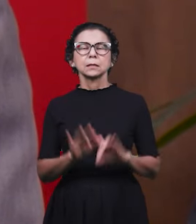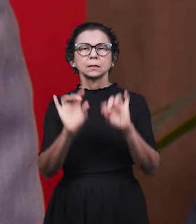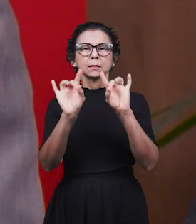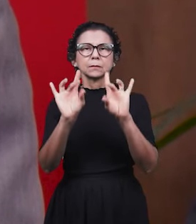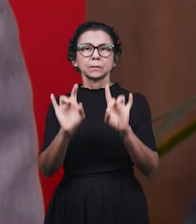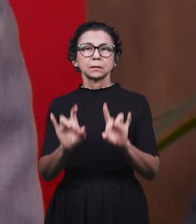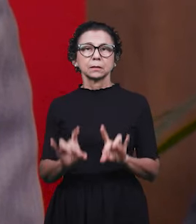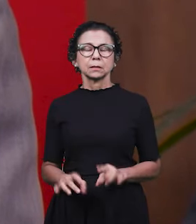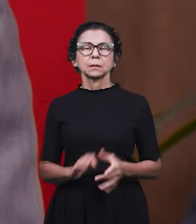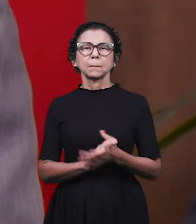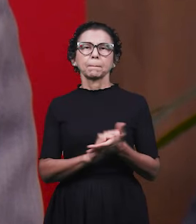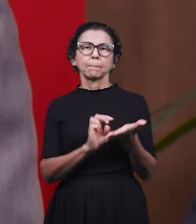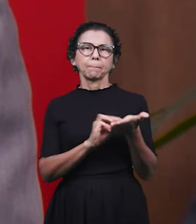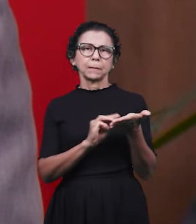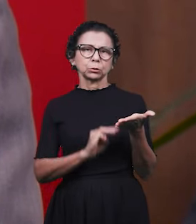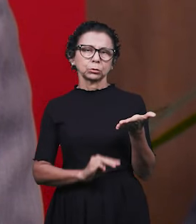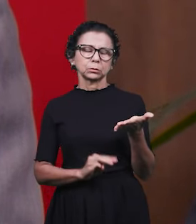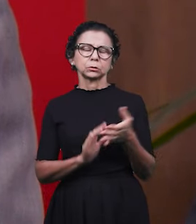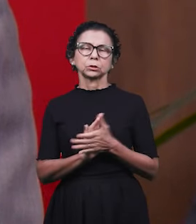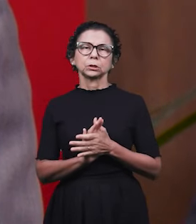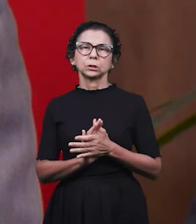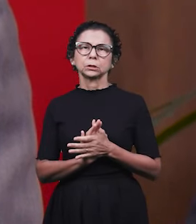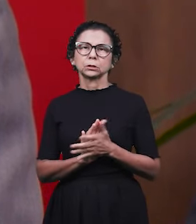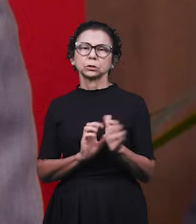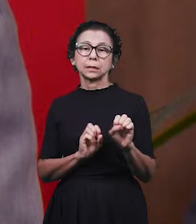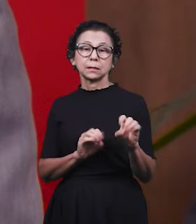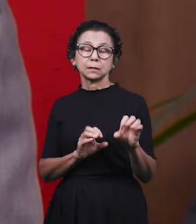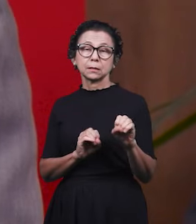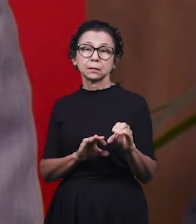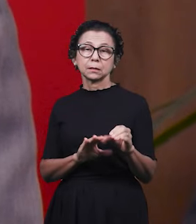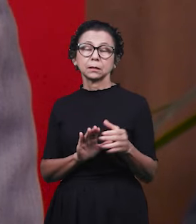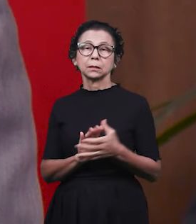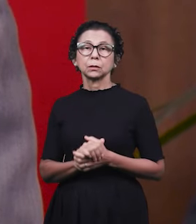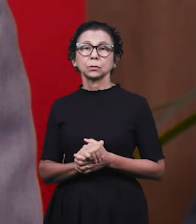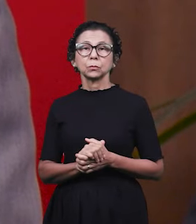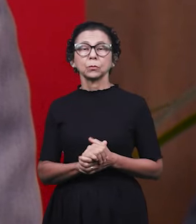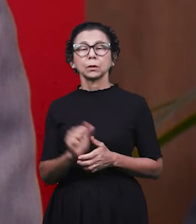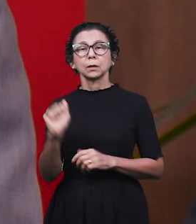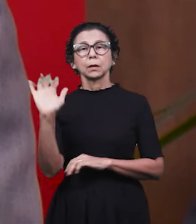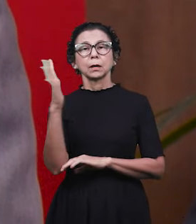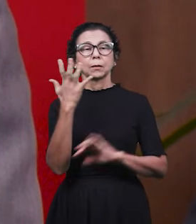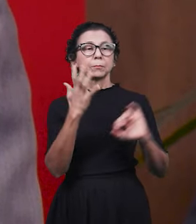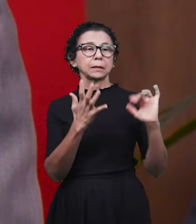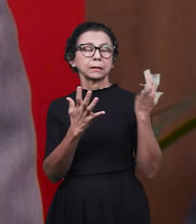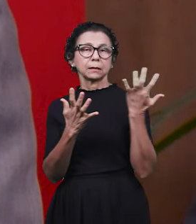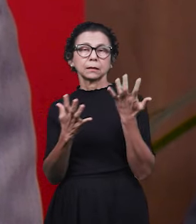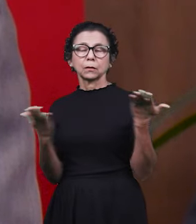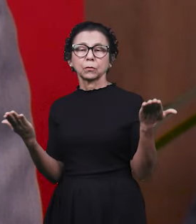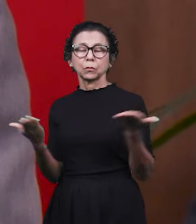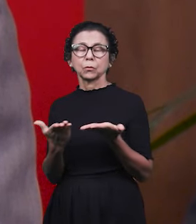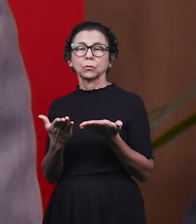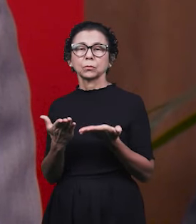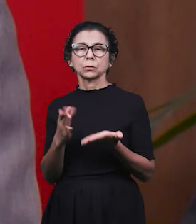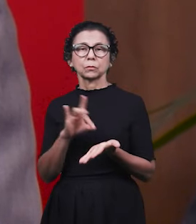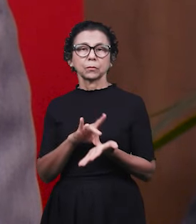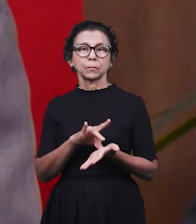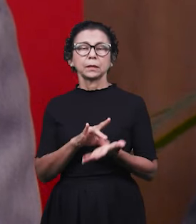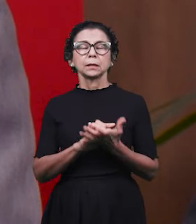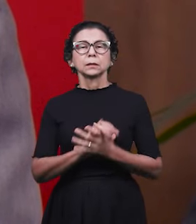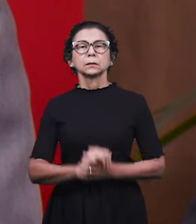especialização em metodologia de ensino e educação ambiental. Hoje estou atuando na